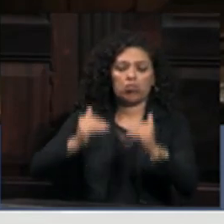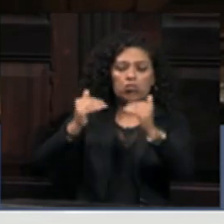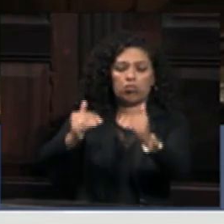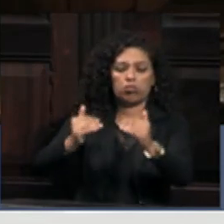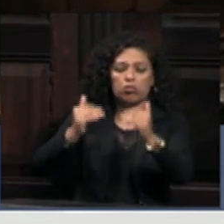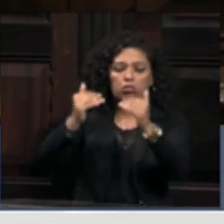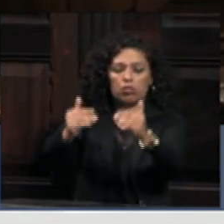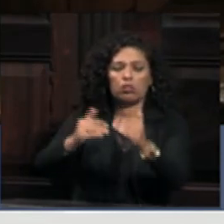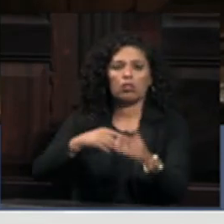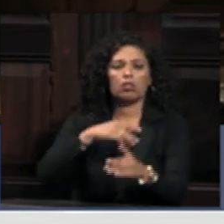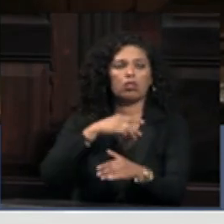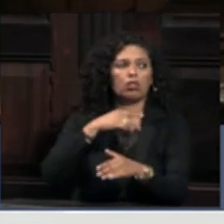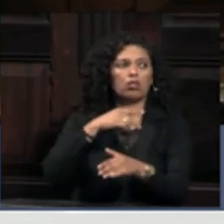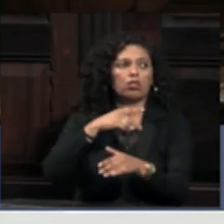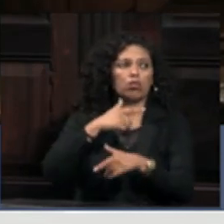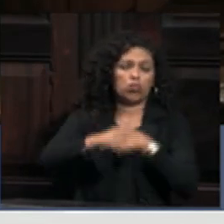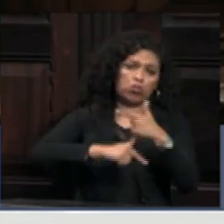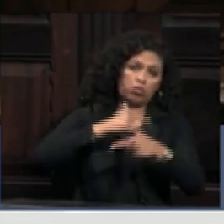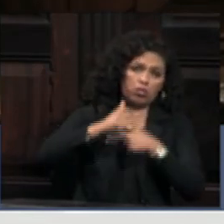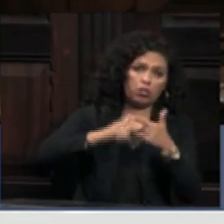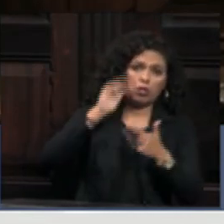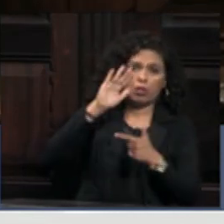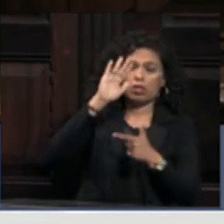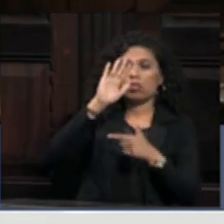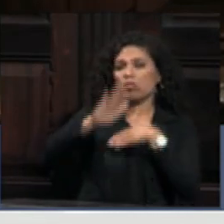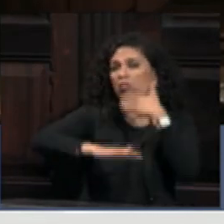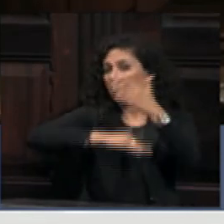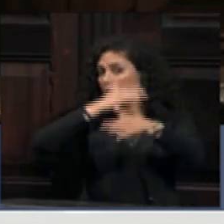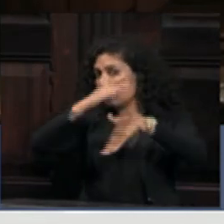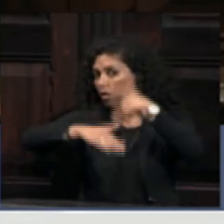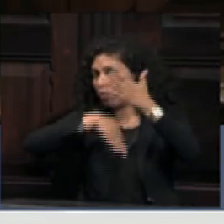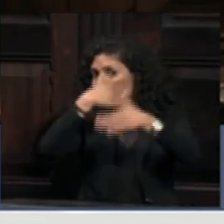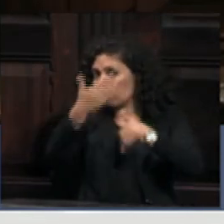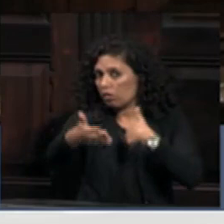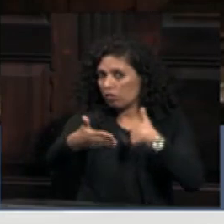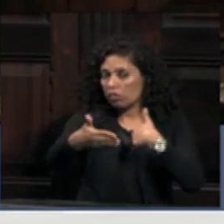Trabalho, mas logo depois